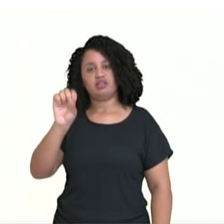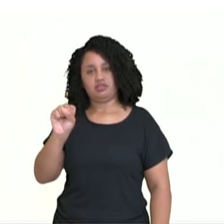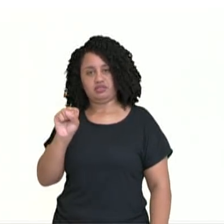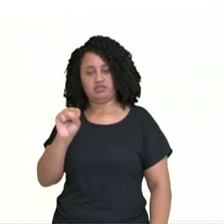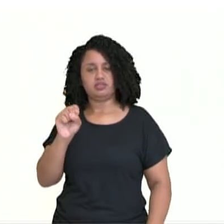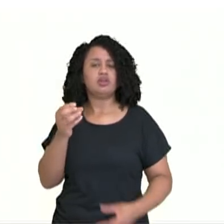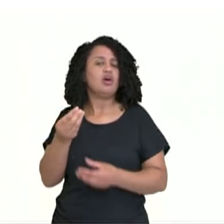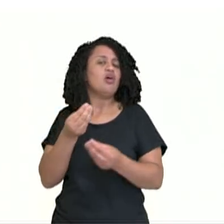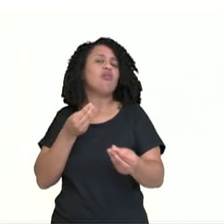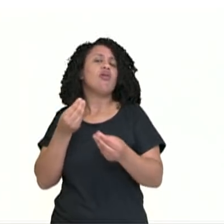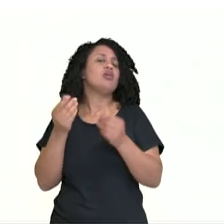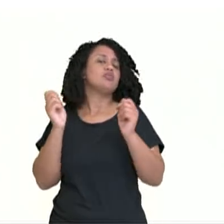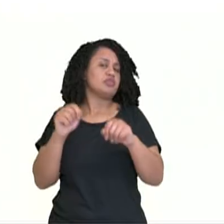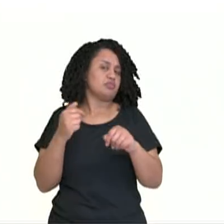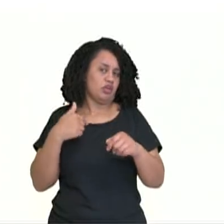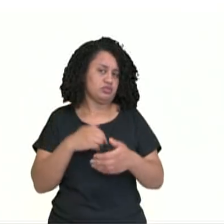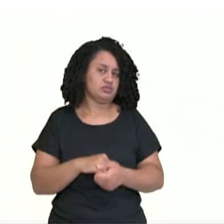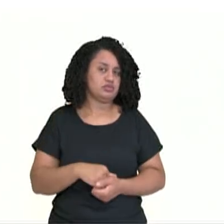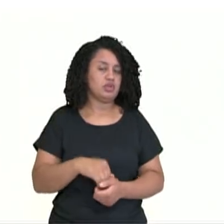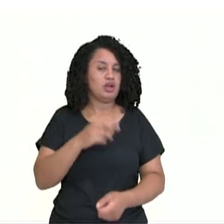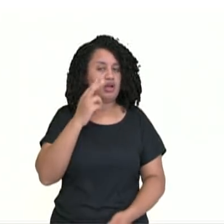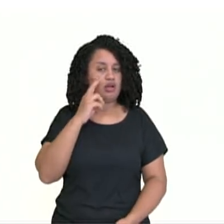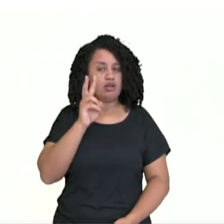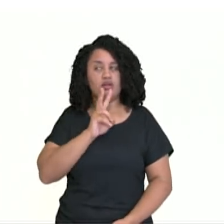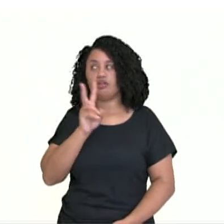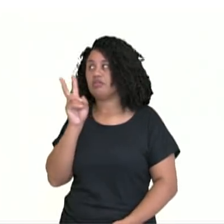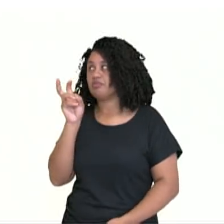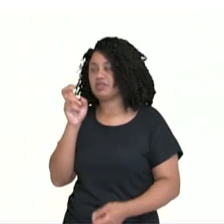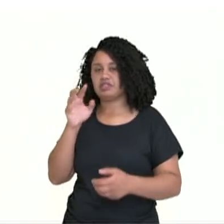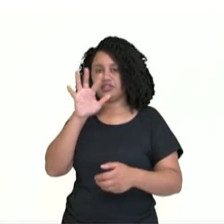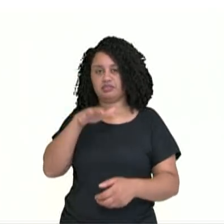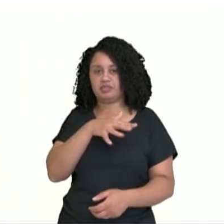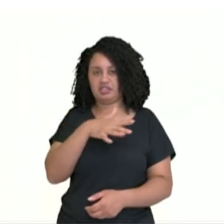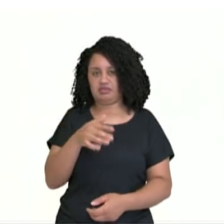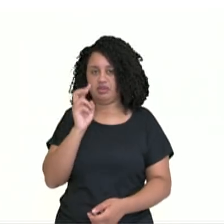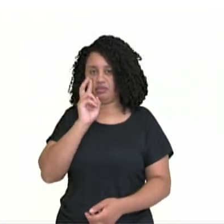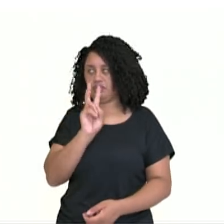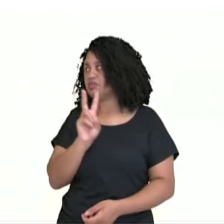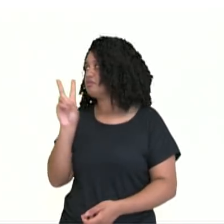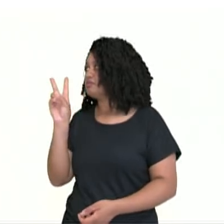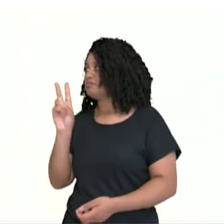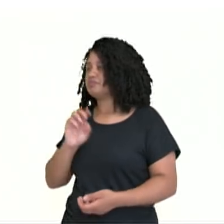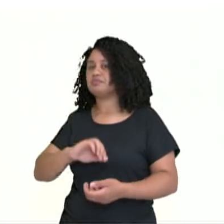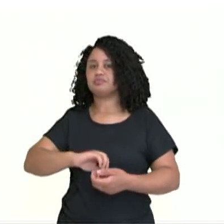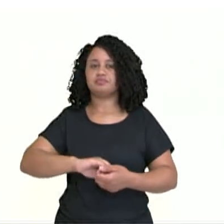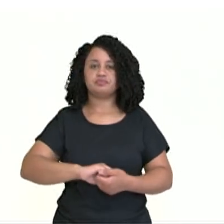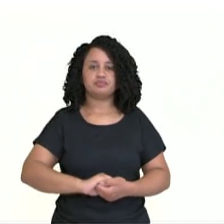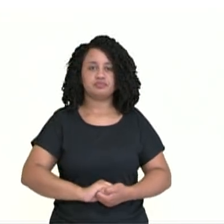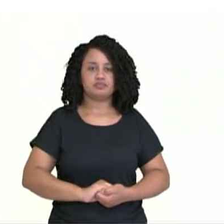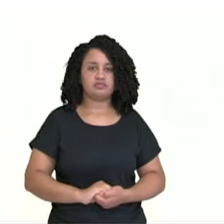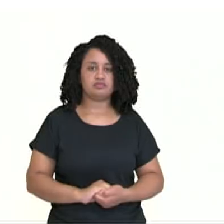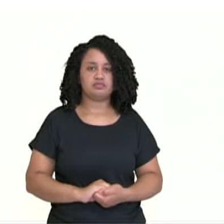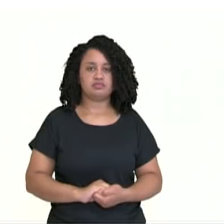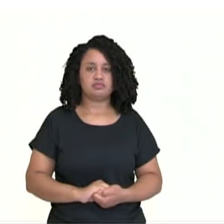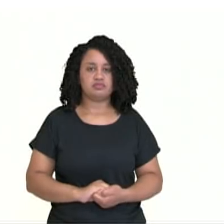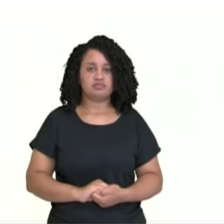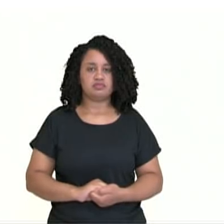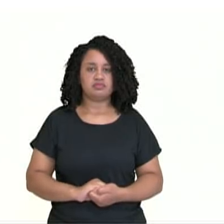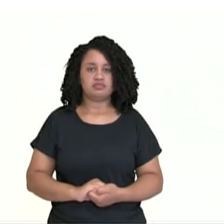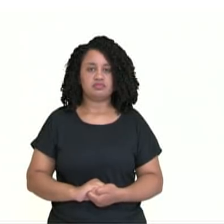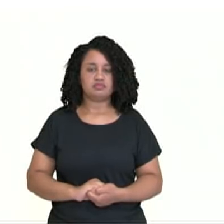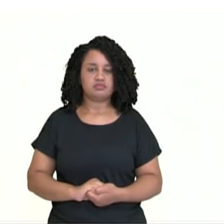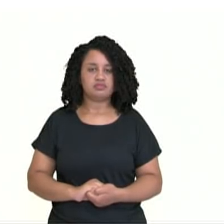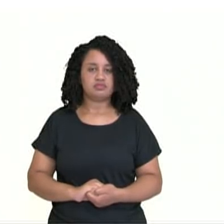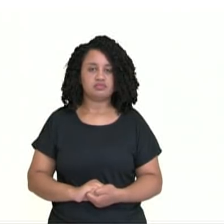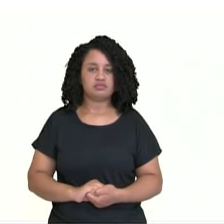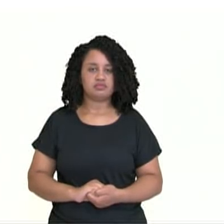4 ligações? Ele pode fazer 4 ligações simples, ele pode fazer uma dupla e 2 simples,